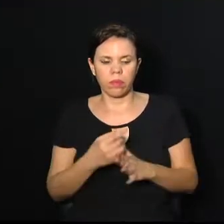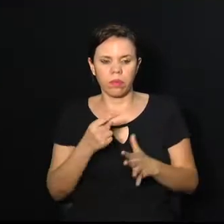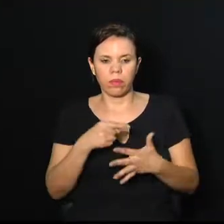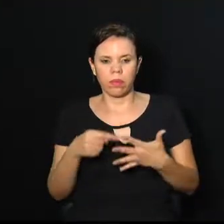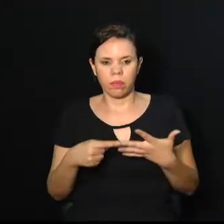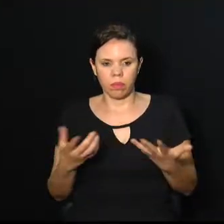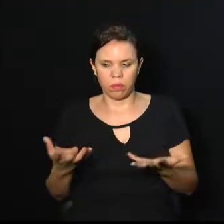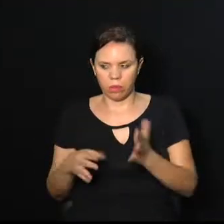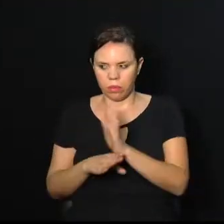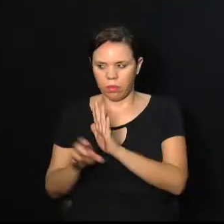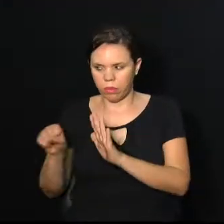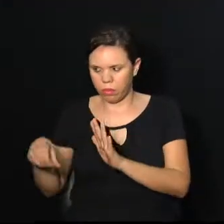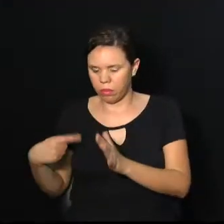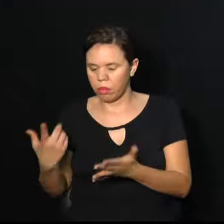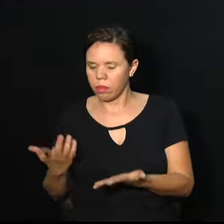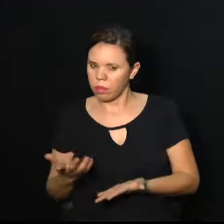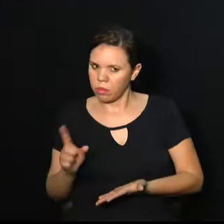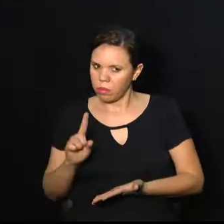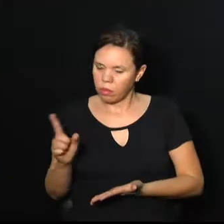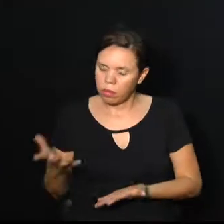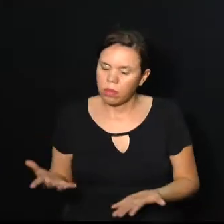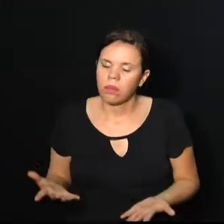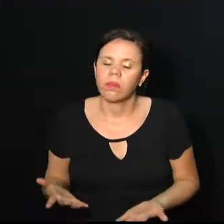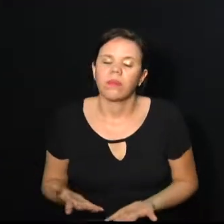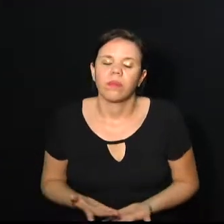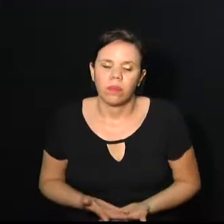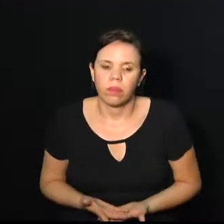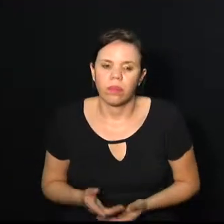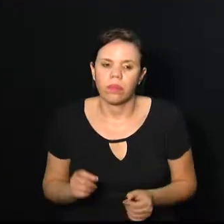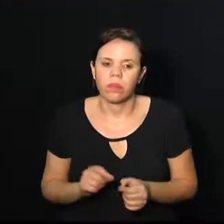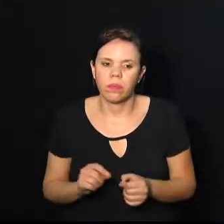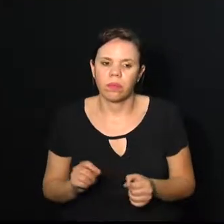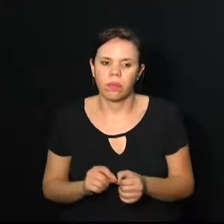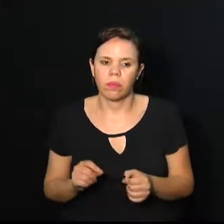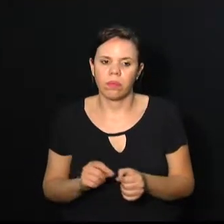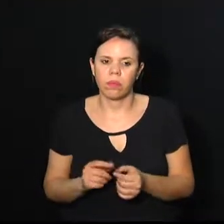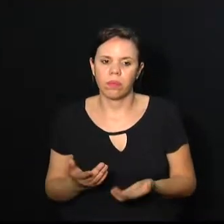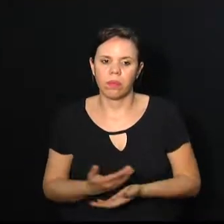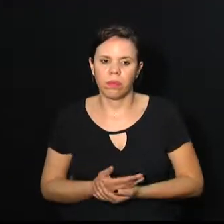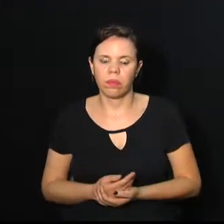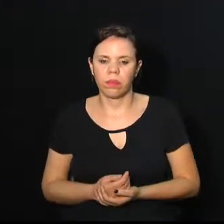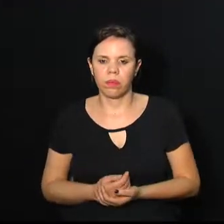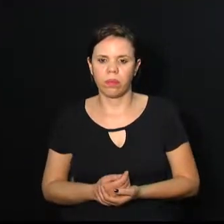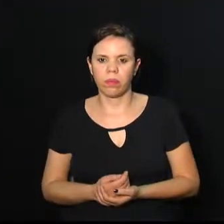quer ajudar? Você quer ajudar? Então, assim, aí eu faço